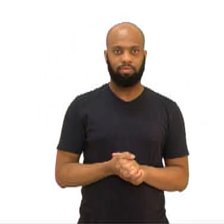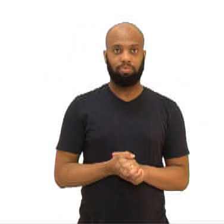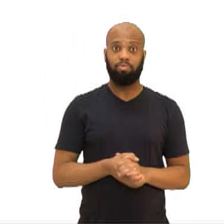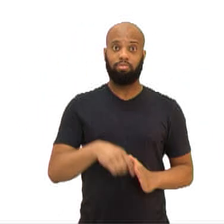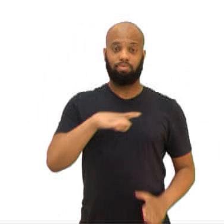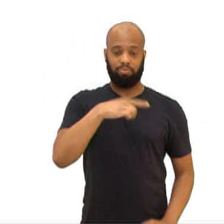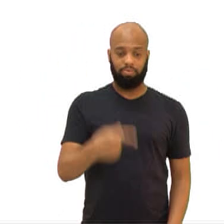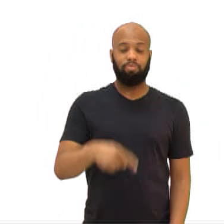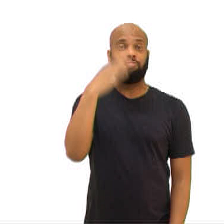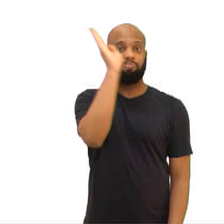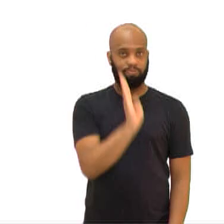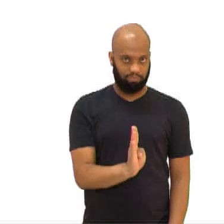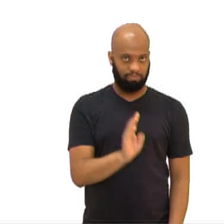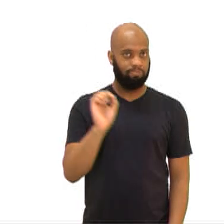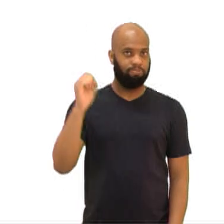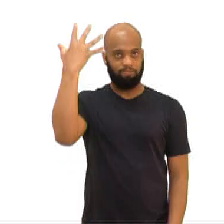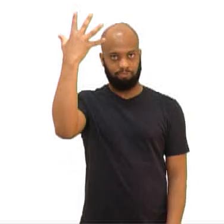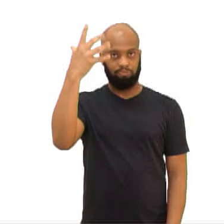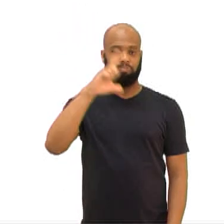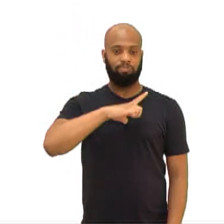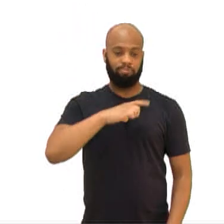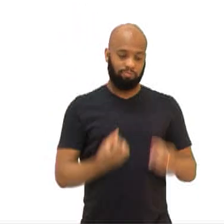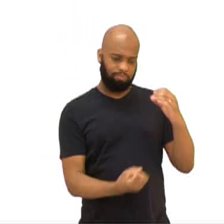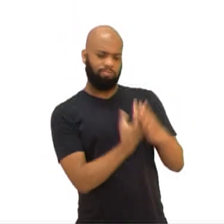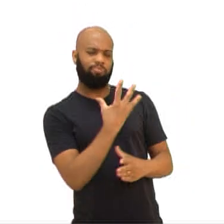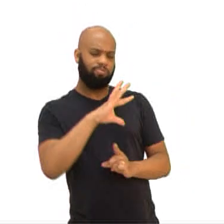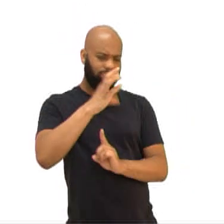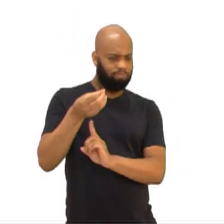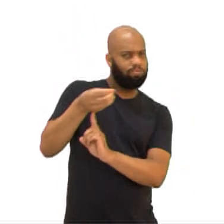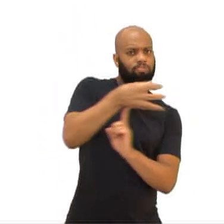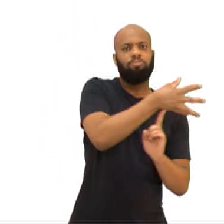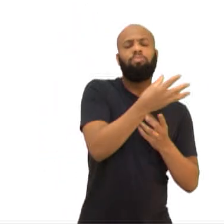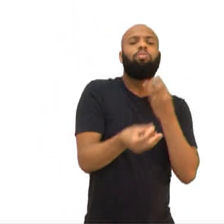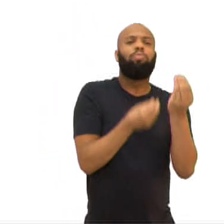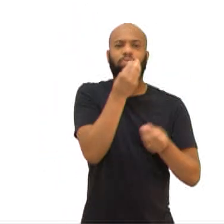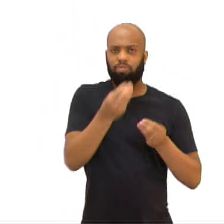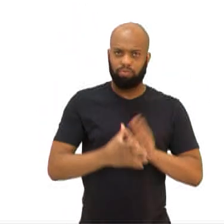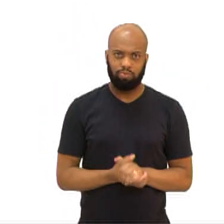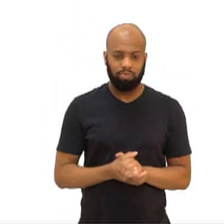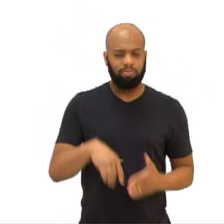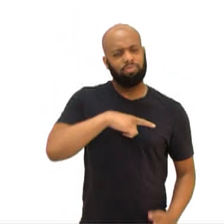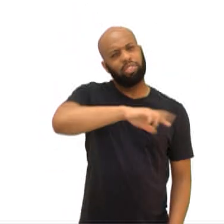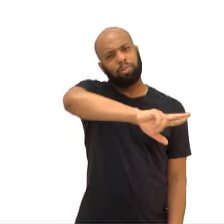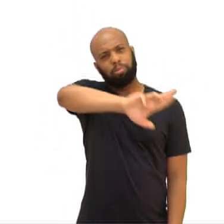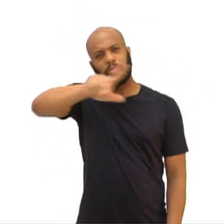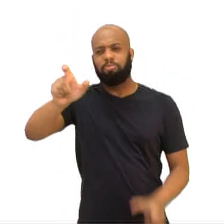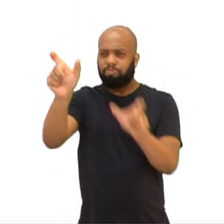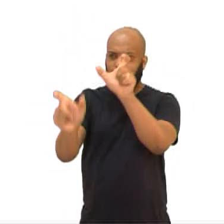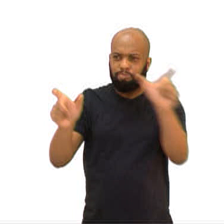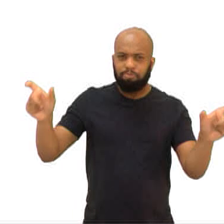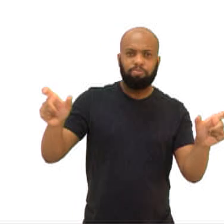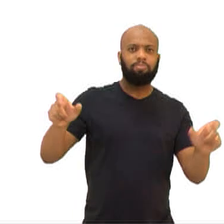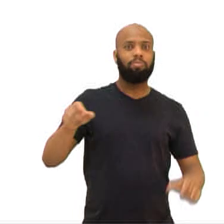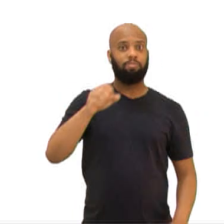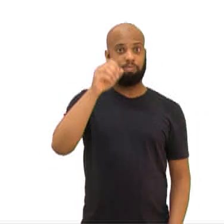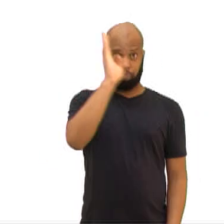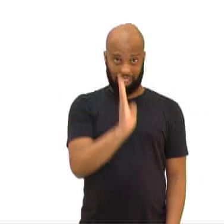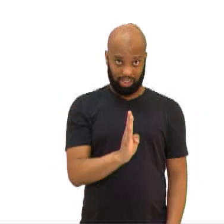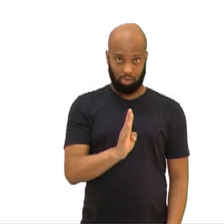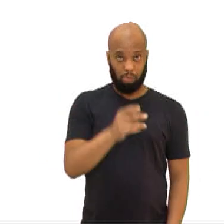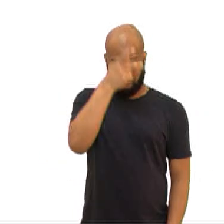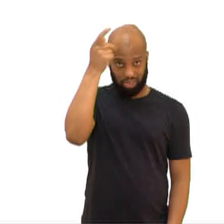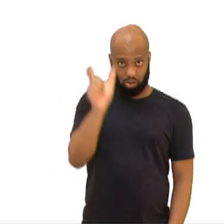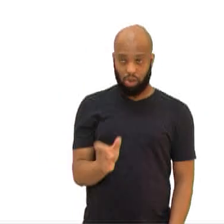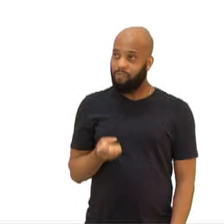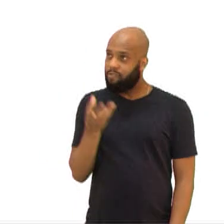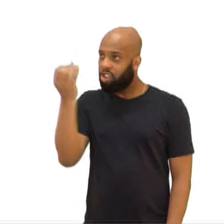No Brasil, o que deu origem à Semana de Arte Moderna, muitos artistas brasileiros viajavam para a Europa e tinham